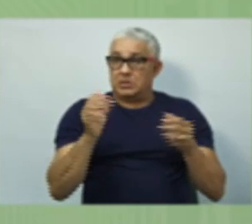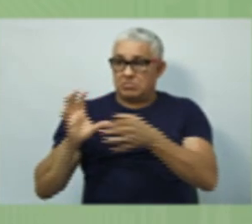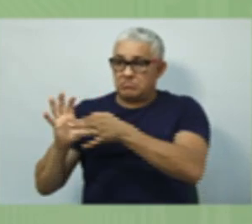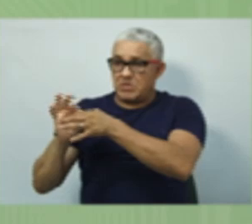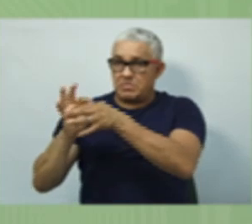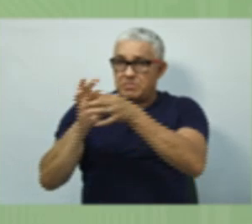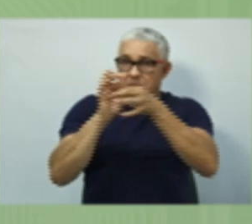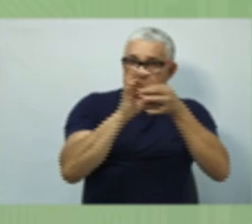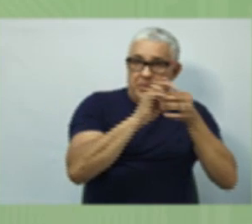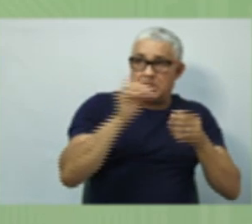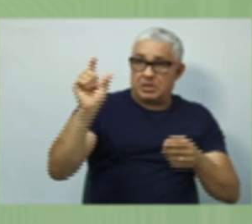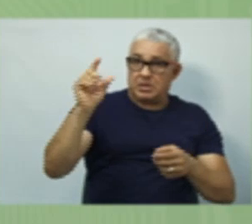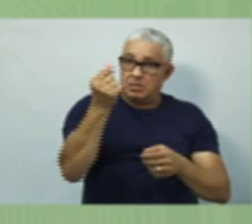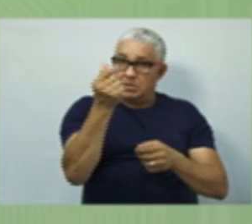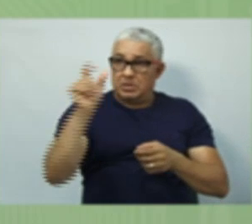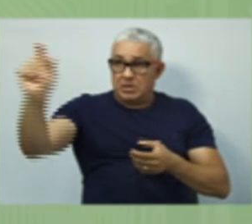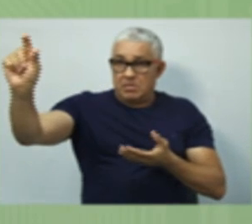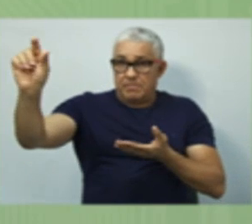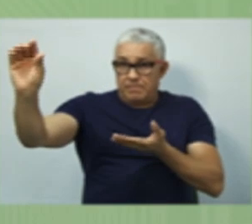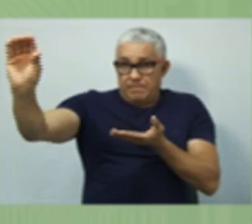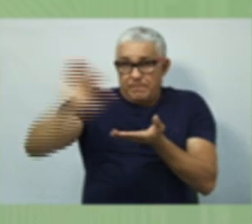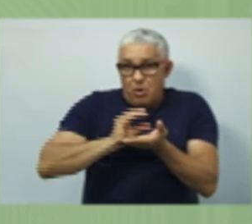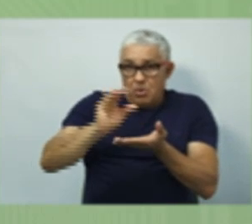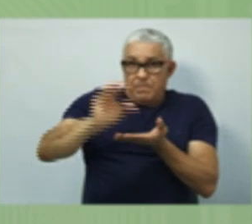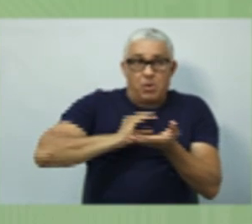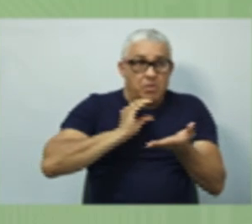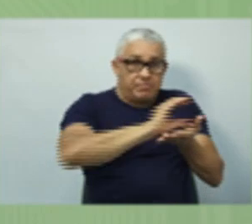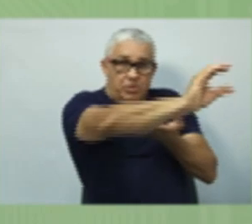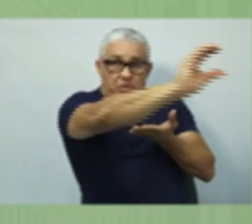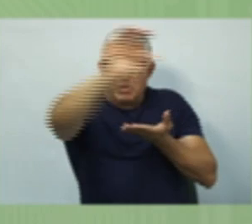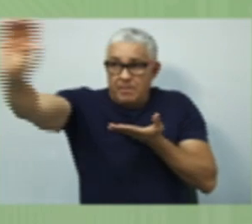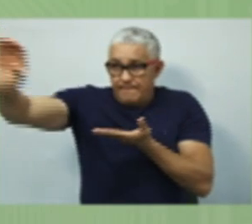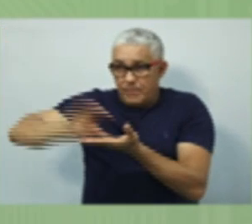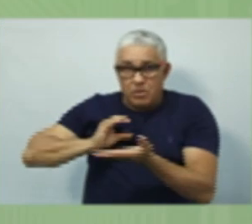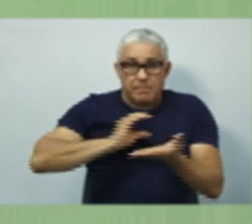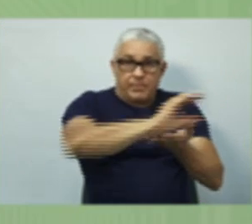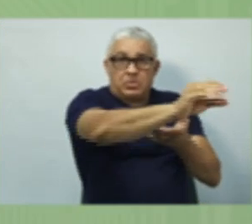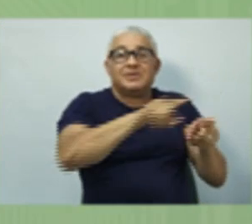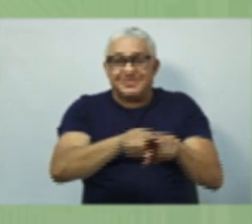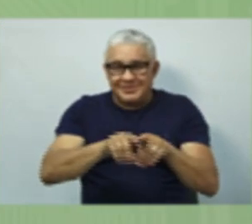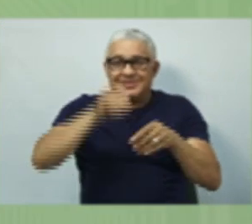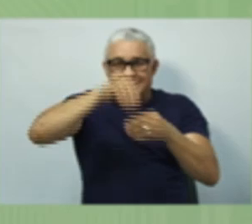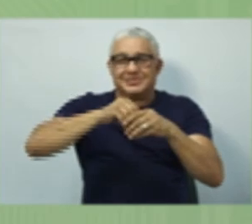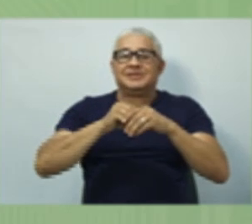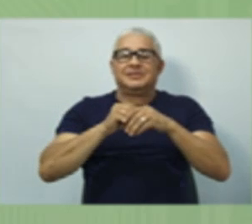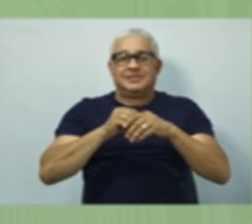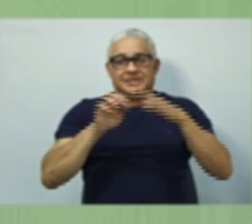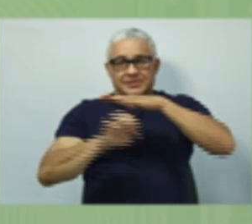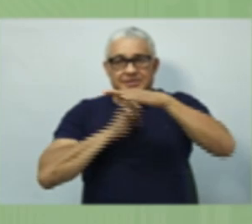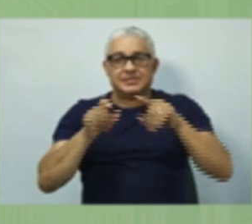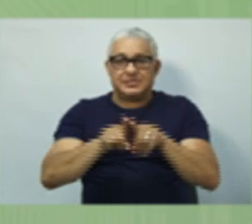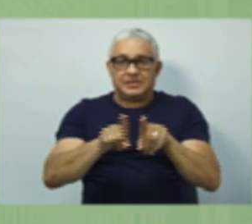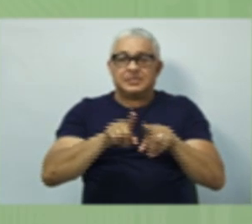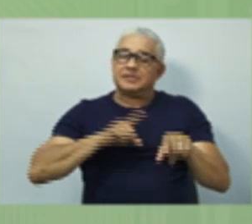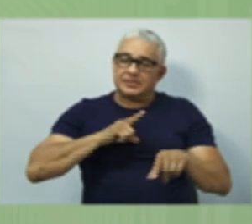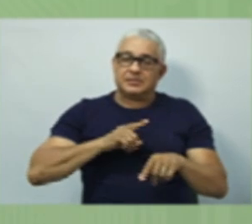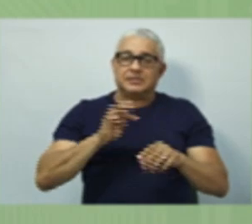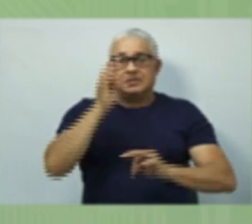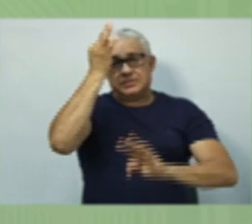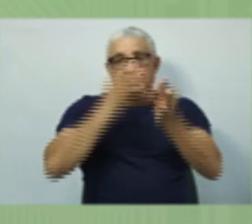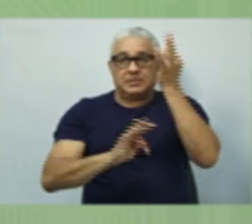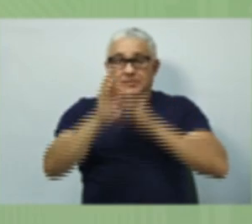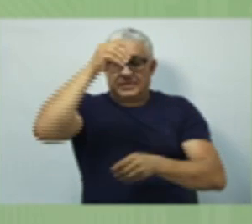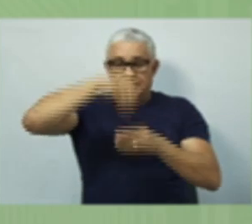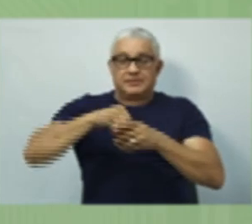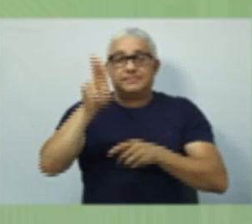ligados à entrada e saída de recursos da organização. E também temos recursos tecnológicos, que são os recursos que